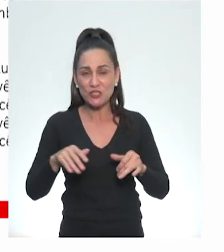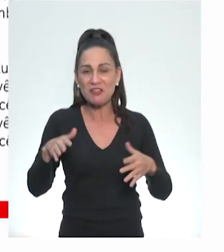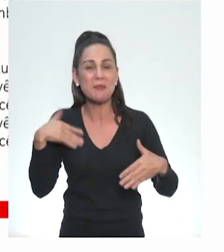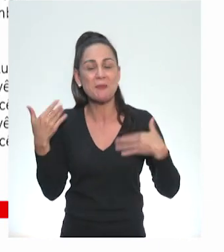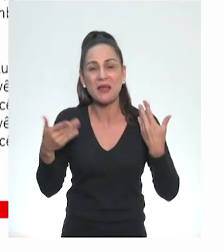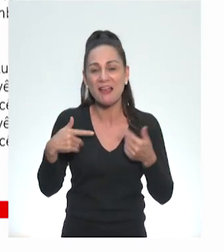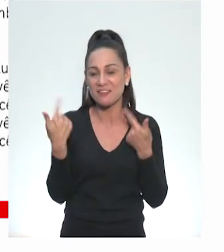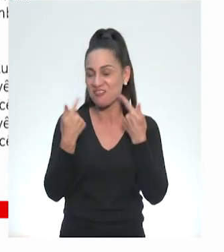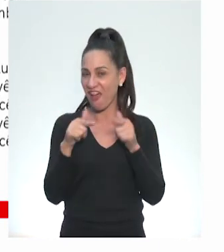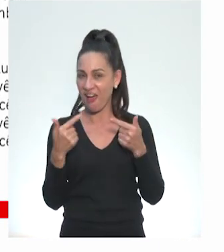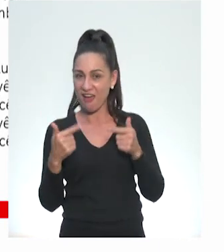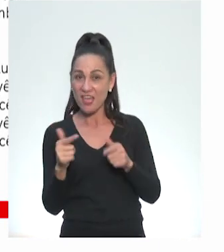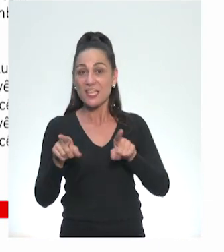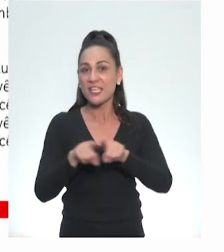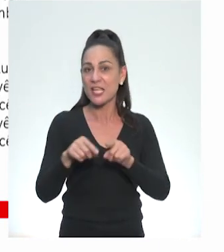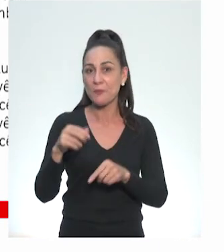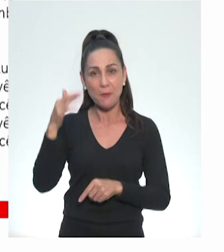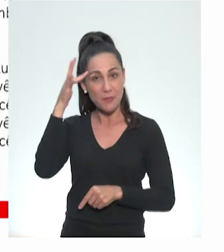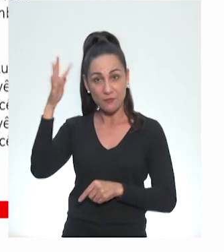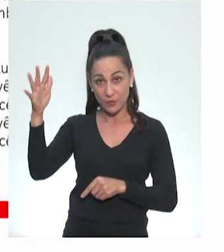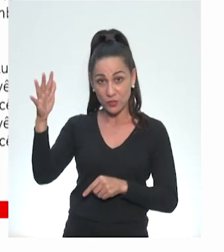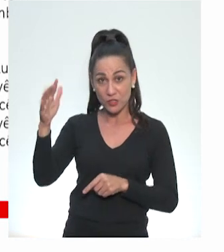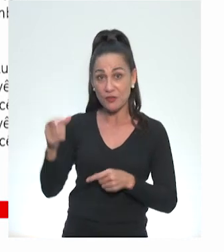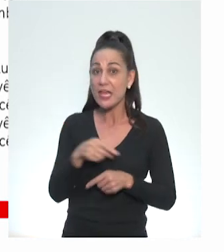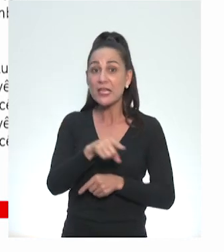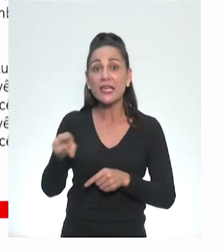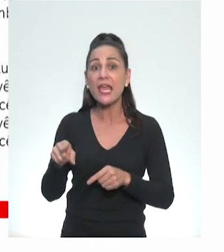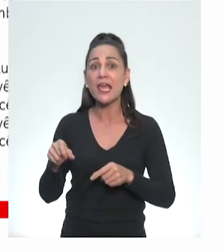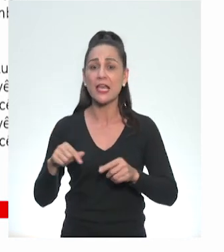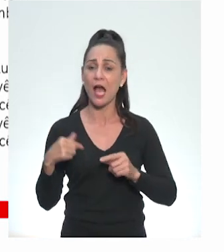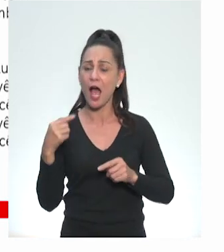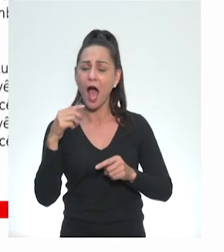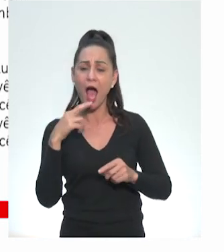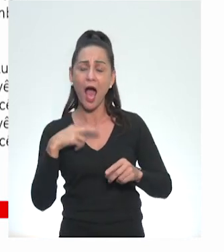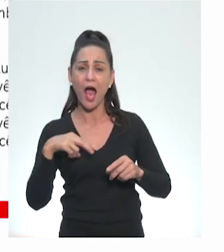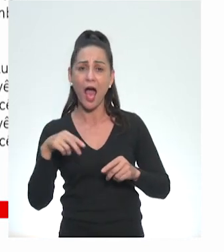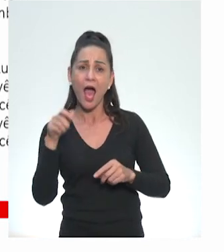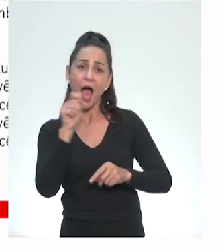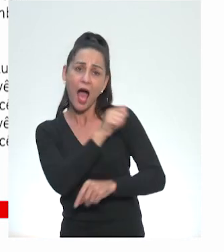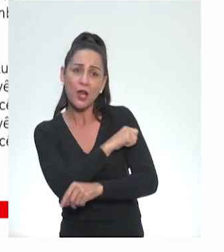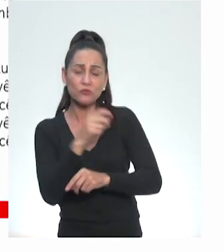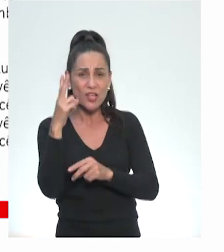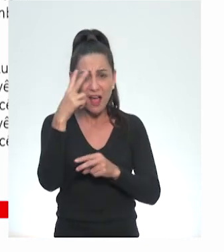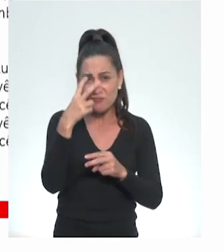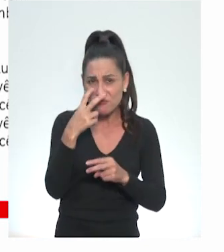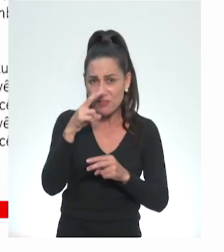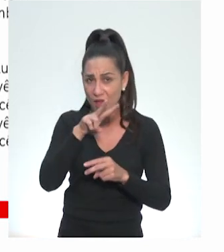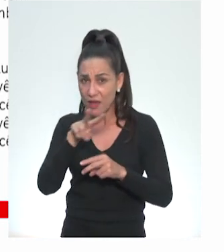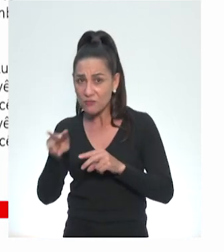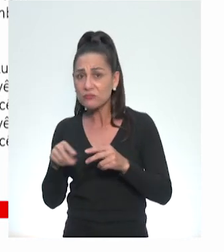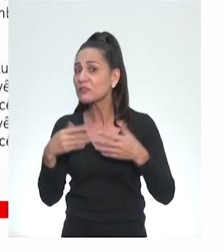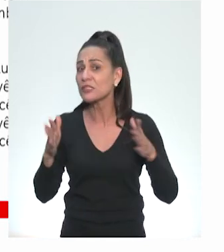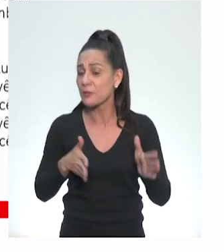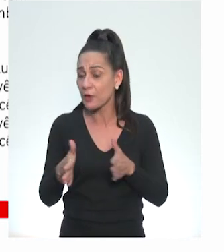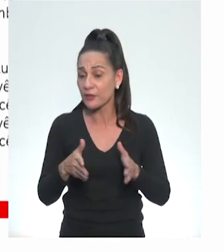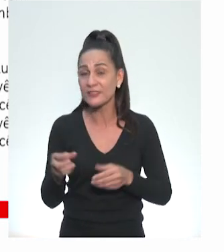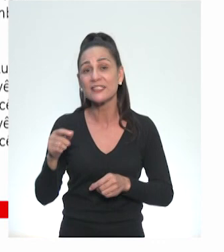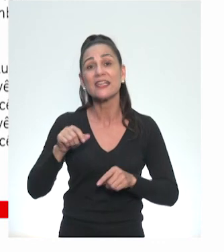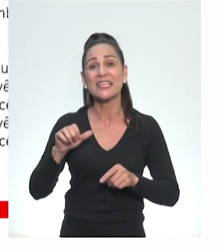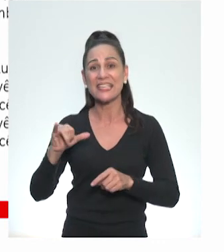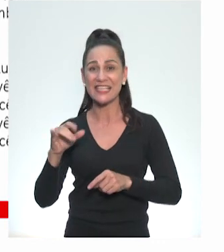malandragem, nem tampouco minha filosofia. Não. Quem dá luz a cego é Bengala Branca e Santa Luzia. Que bloco é esse?